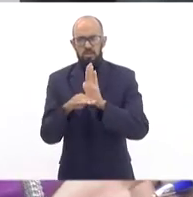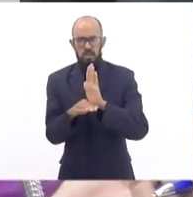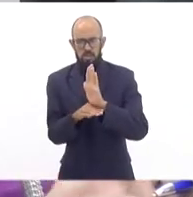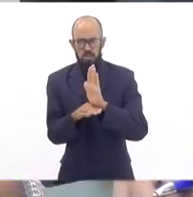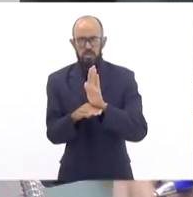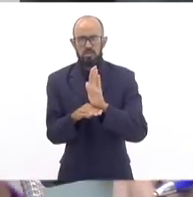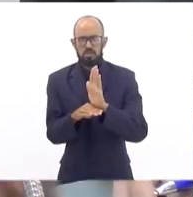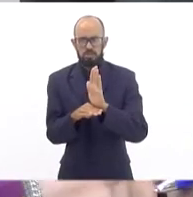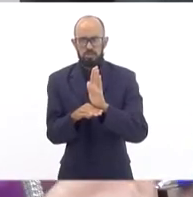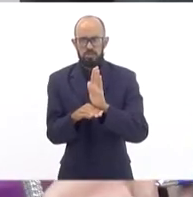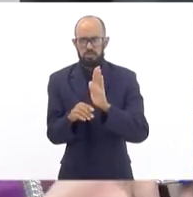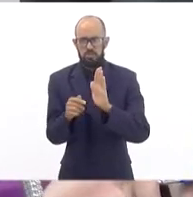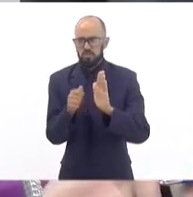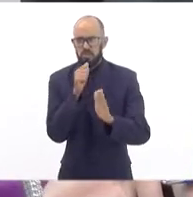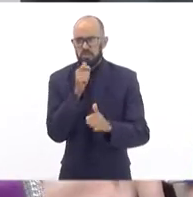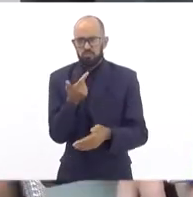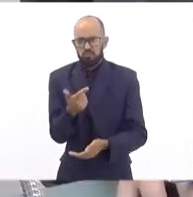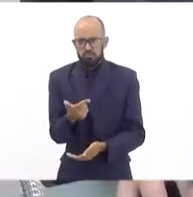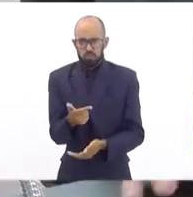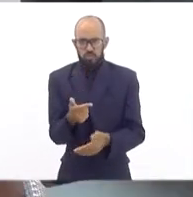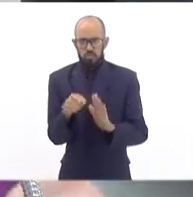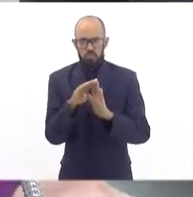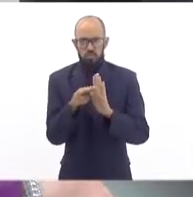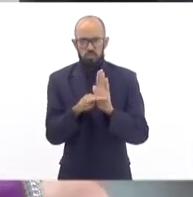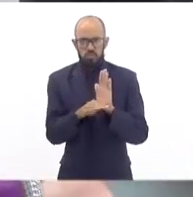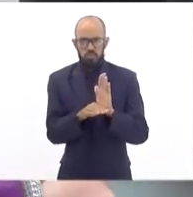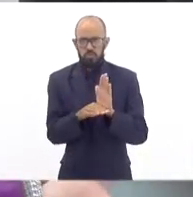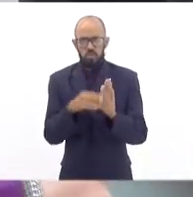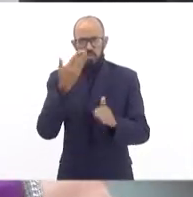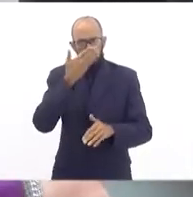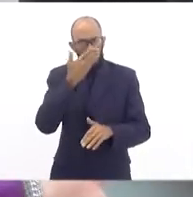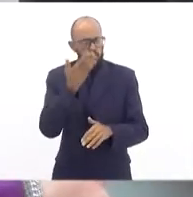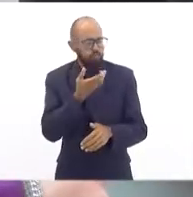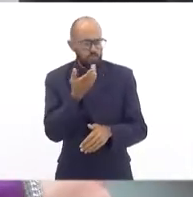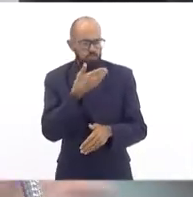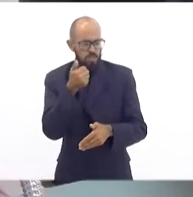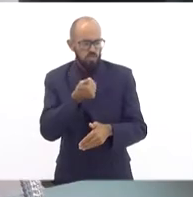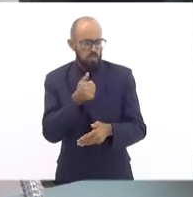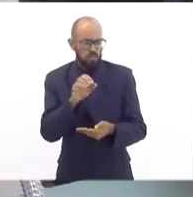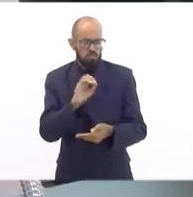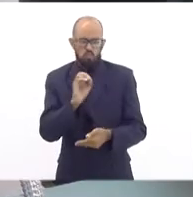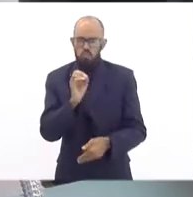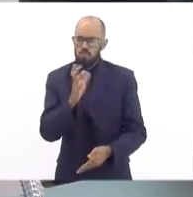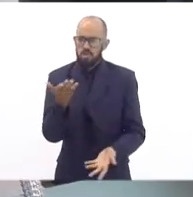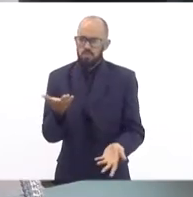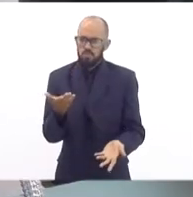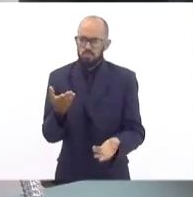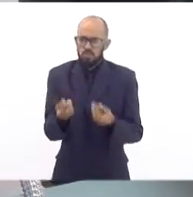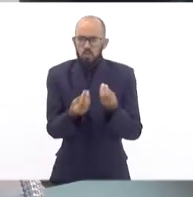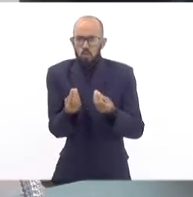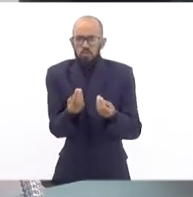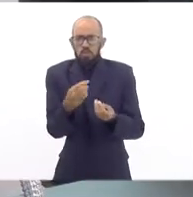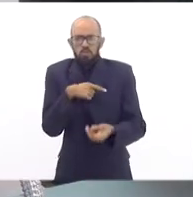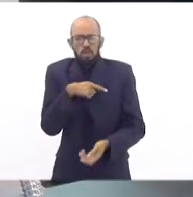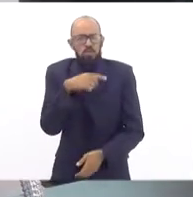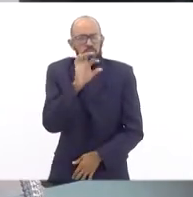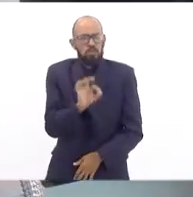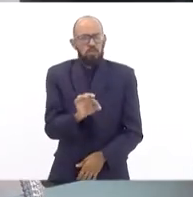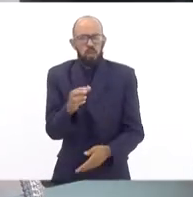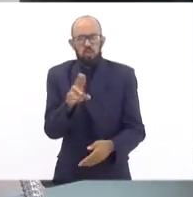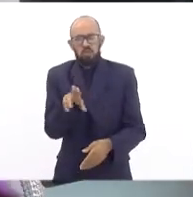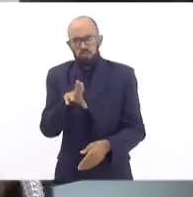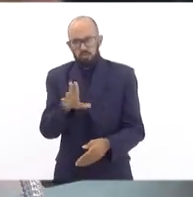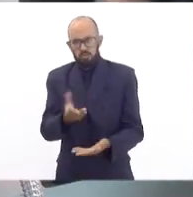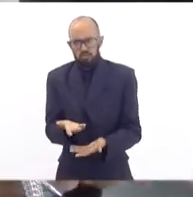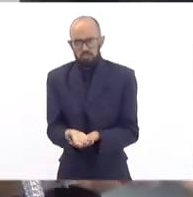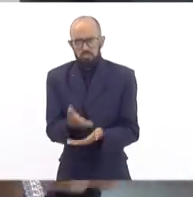do trem? Nós não temos cronograma nenhum, eu não vejo melhora nenhuma nas estações de trem. Como é que tem aí um percentual que é utilizado para